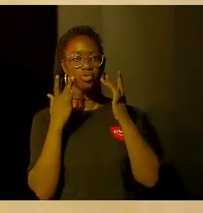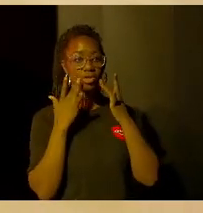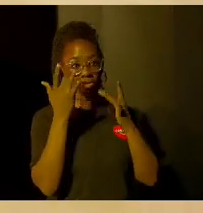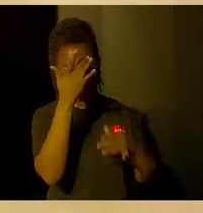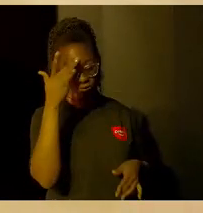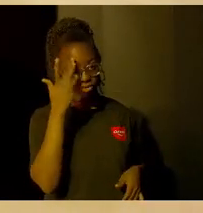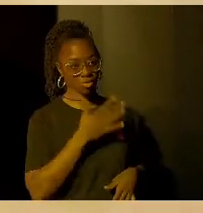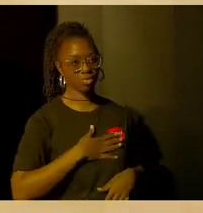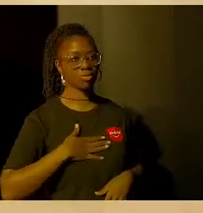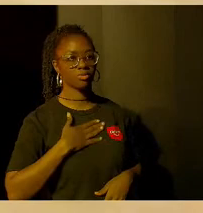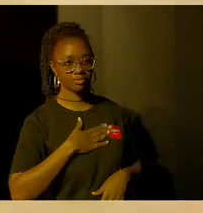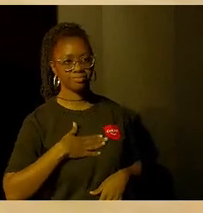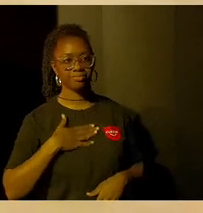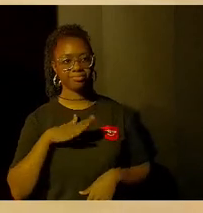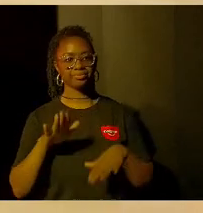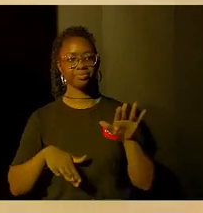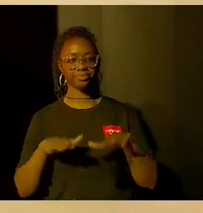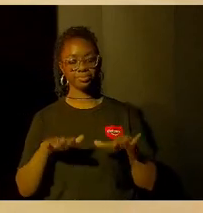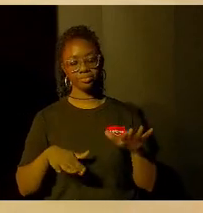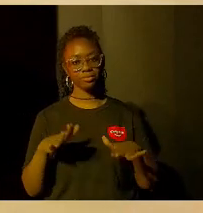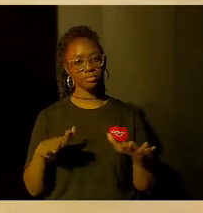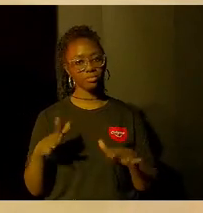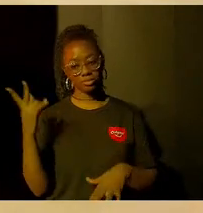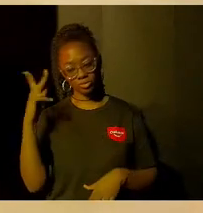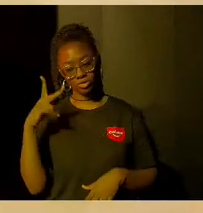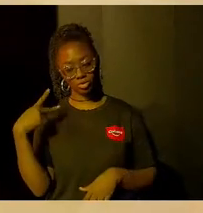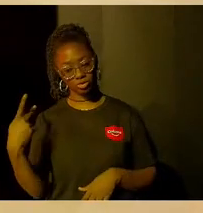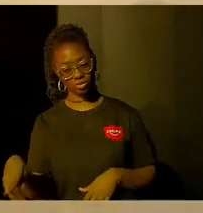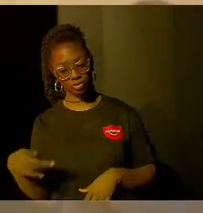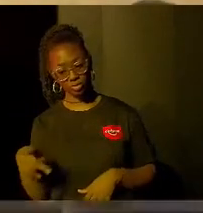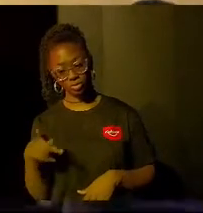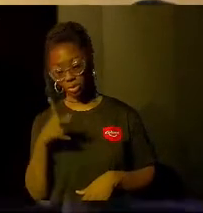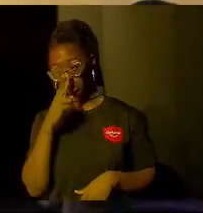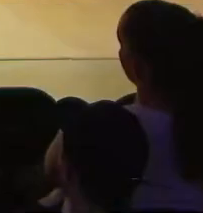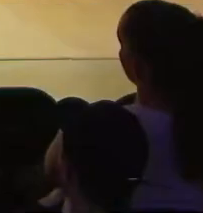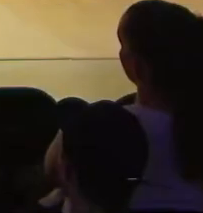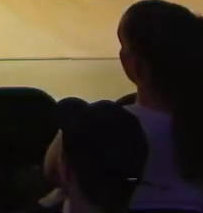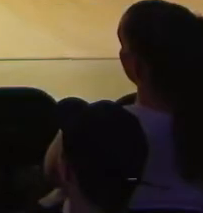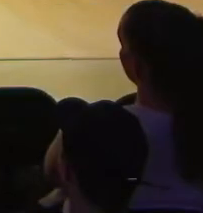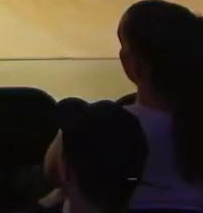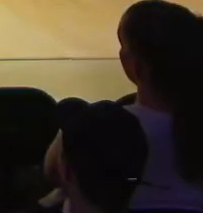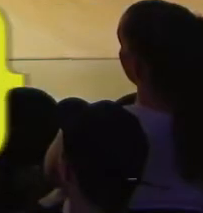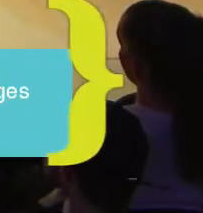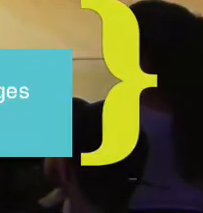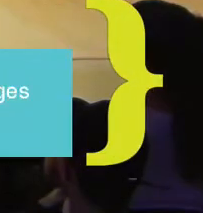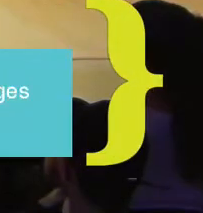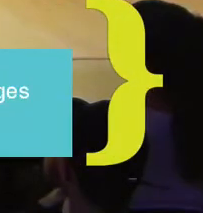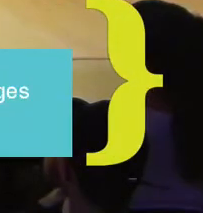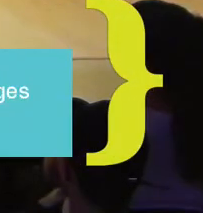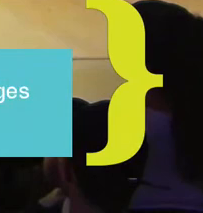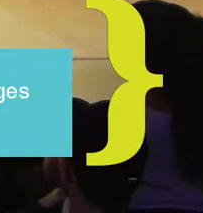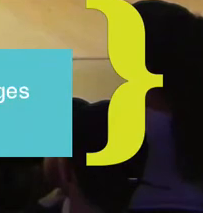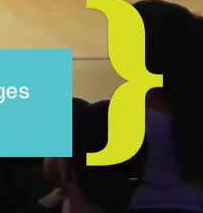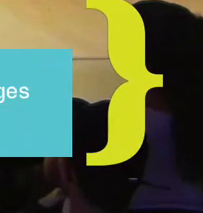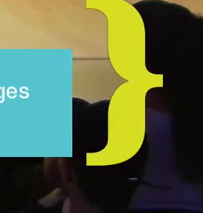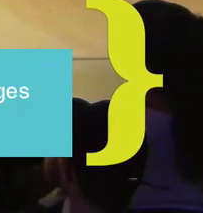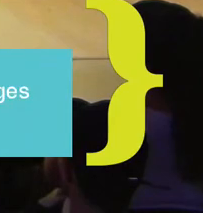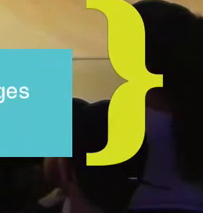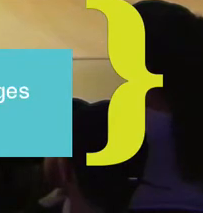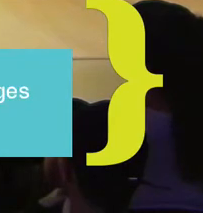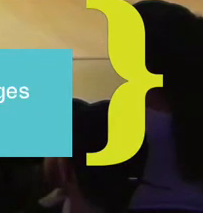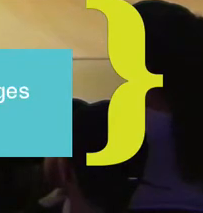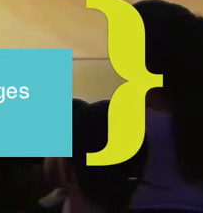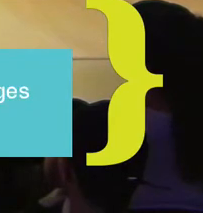pessoas gostam de ouvir isso porque às vezes a sua história é um pouco a história do outro Às vezes a sua dificuldade de entrar no